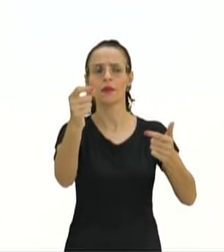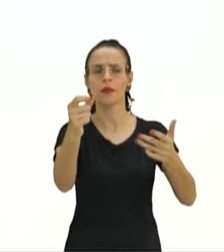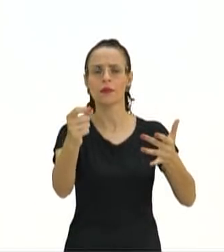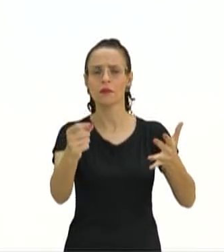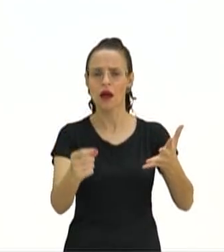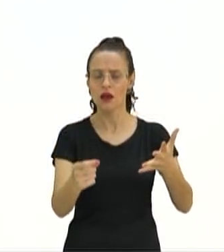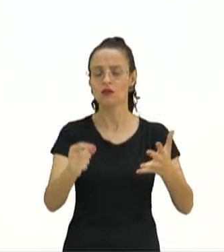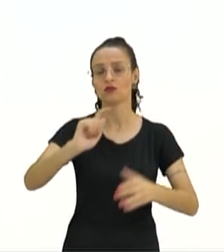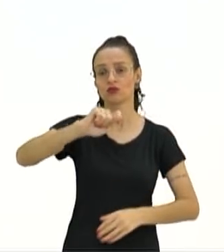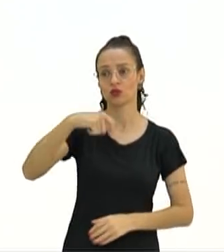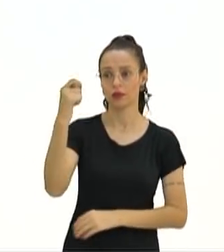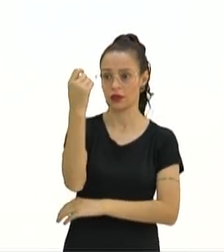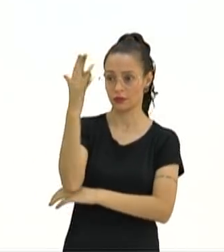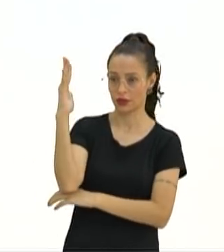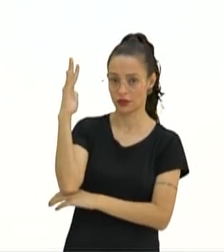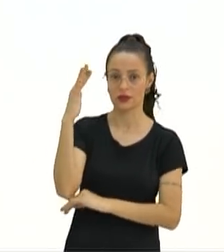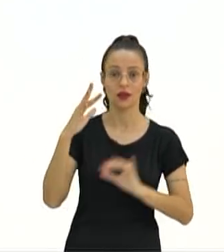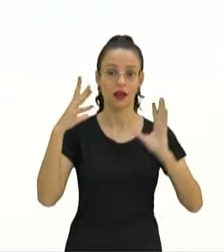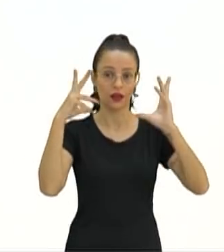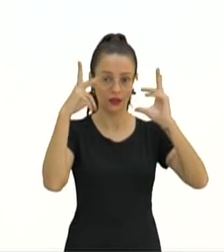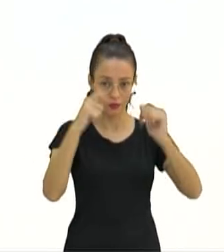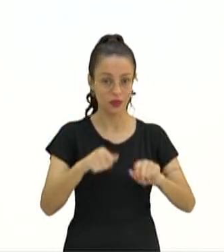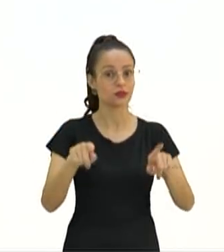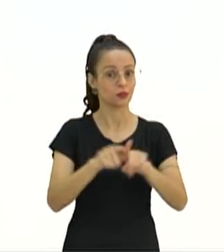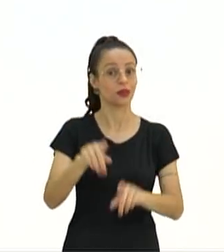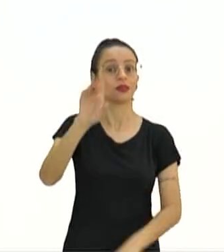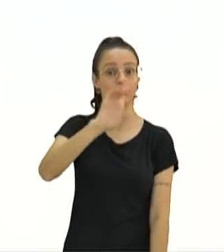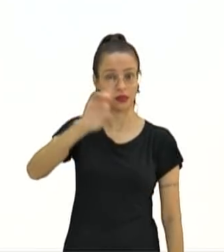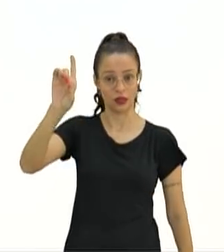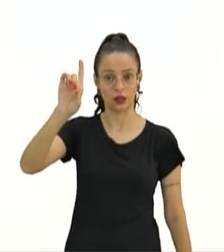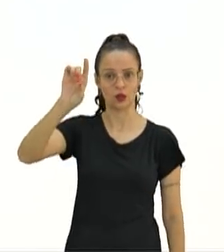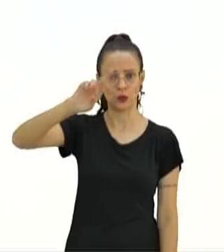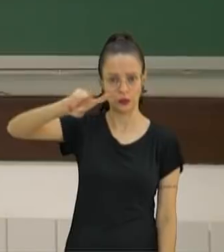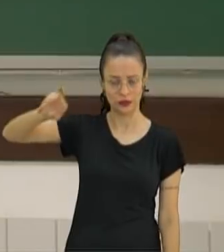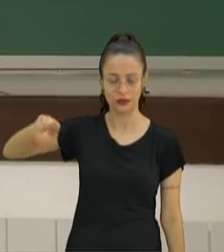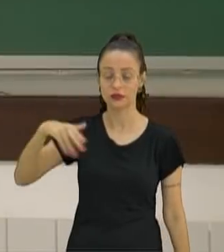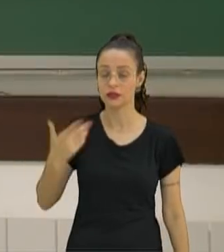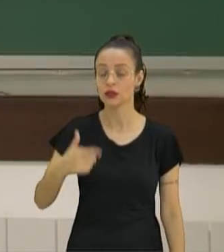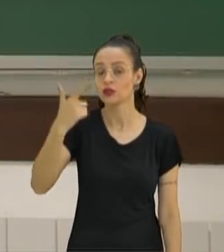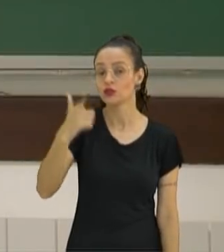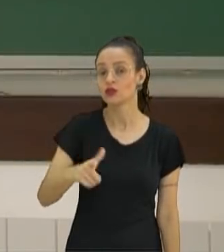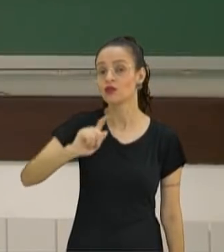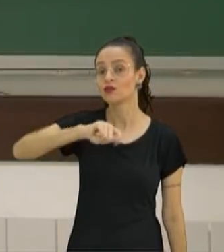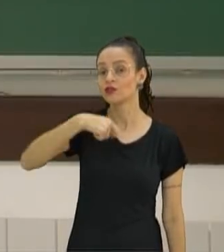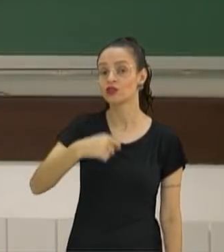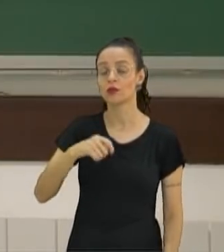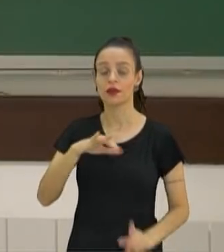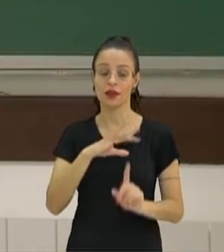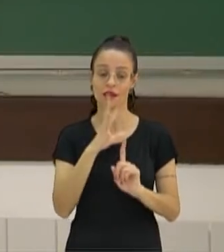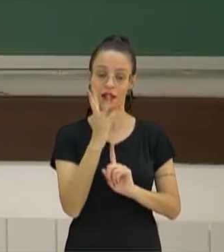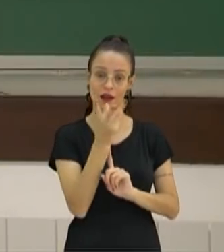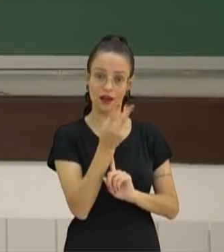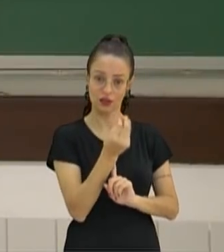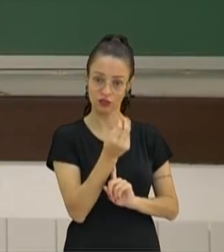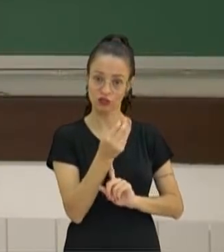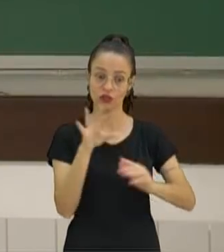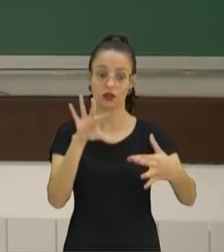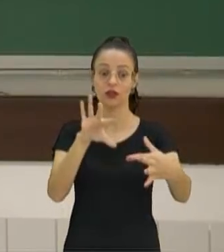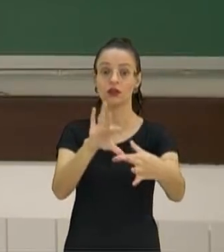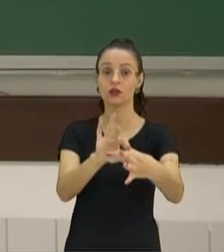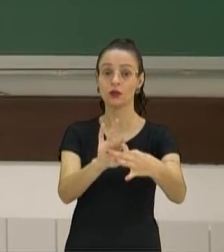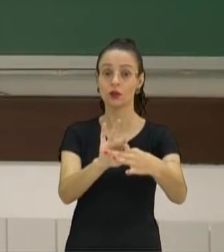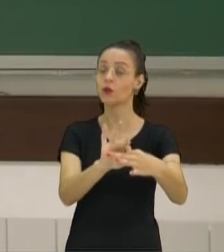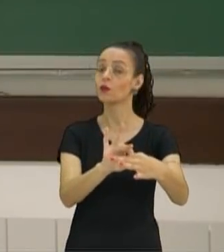ambiente, dos animais e dos deuses. Então, mais uma vez, falando sobre essa conexão da arte com